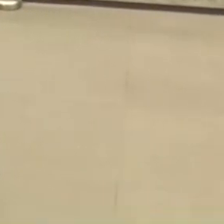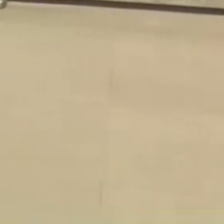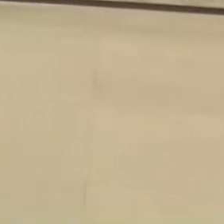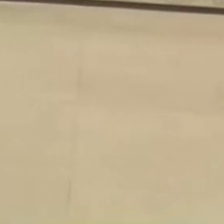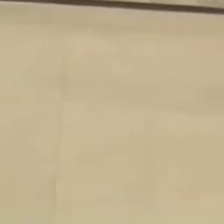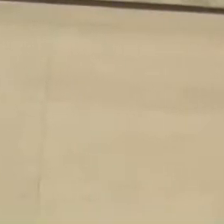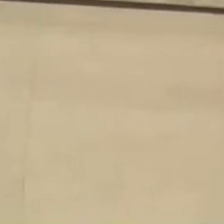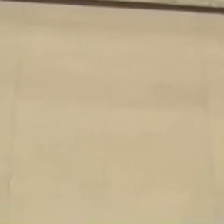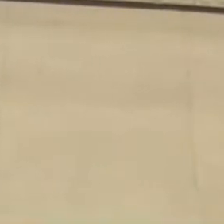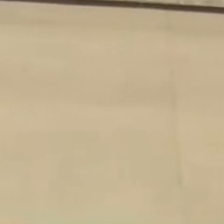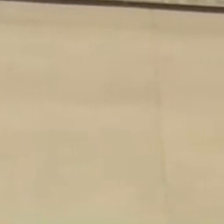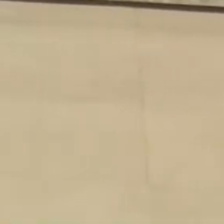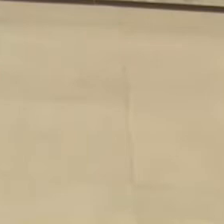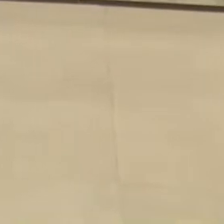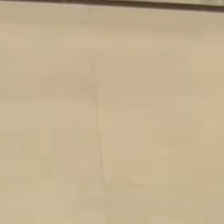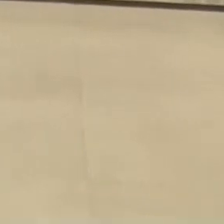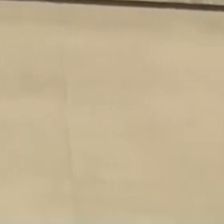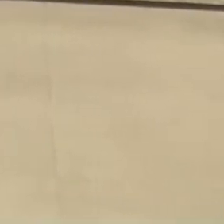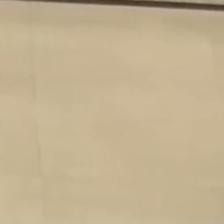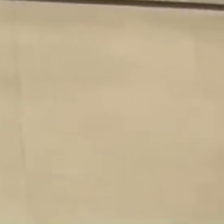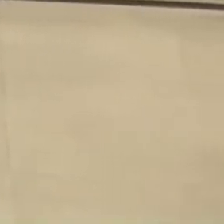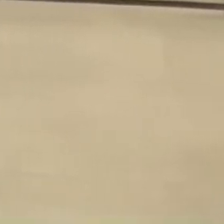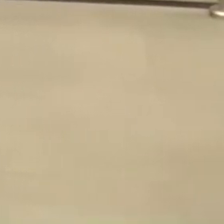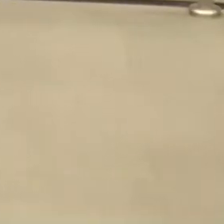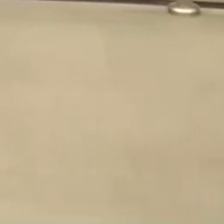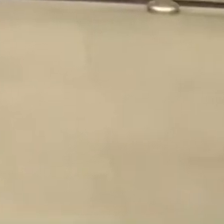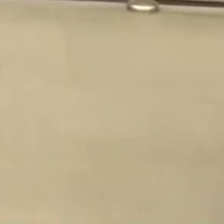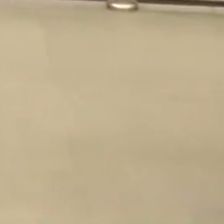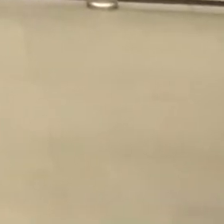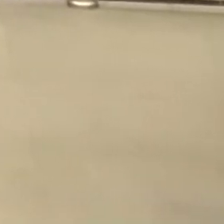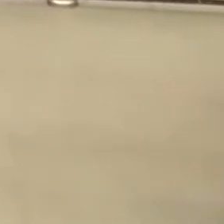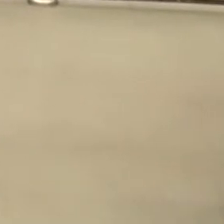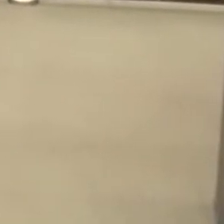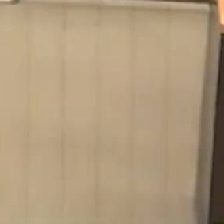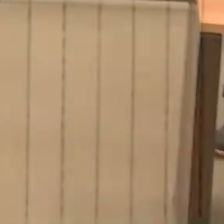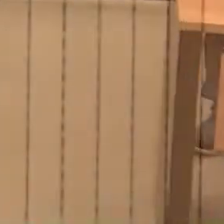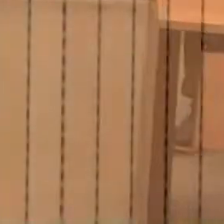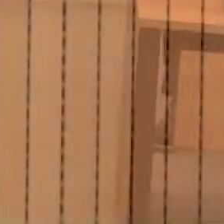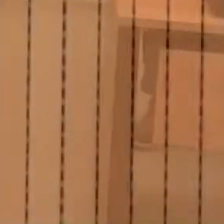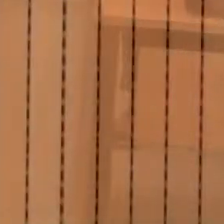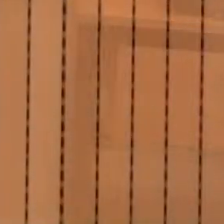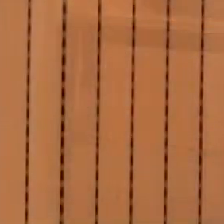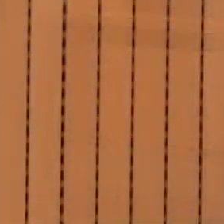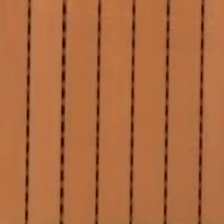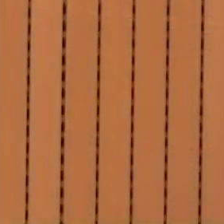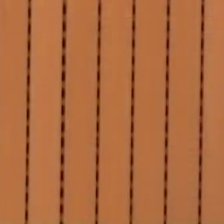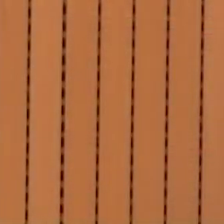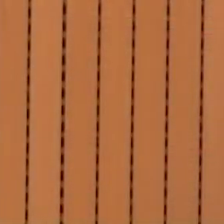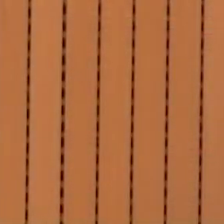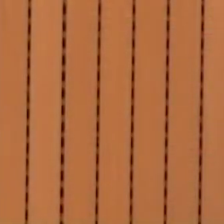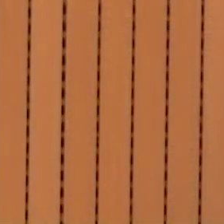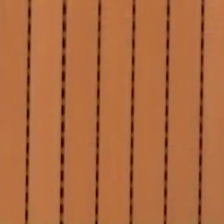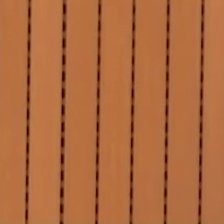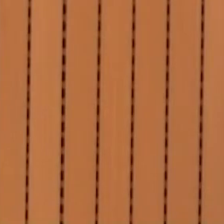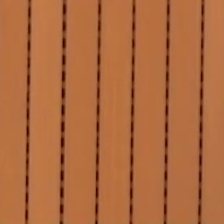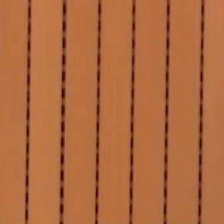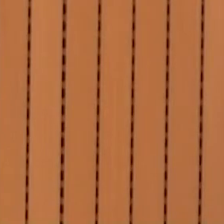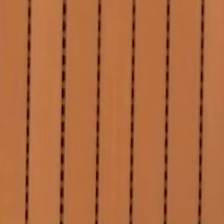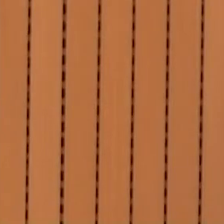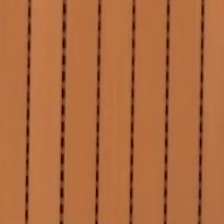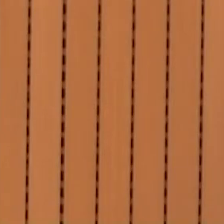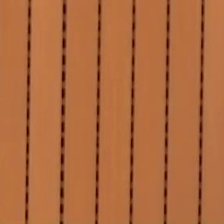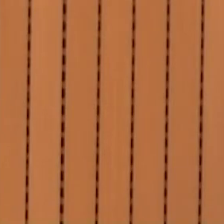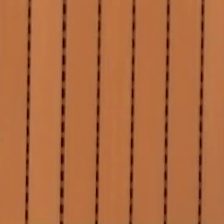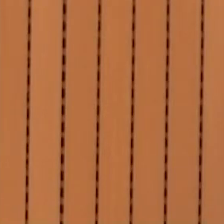Plagas que vale a sorte, prefiro a morte junto de